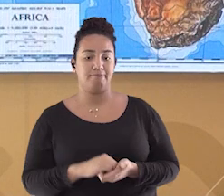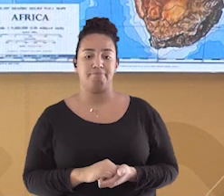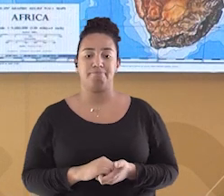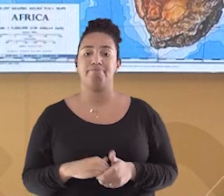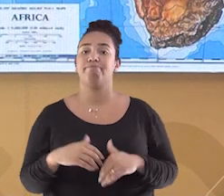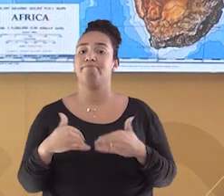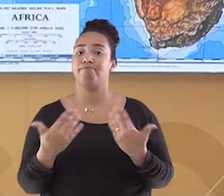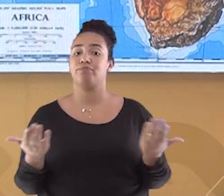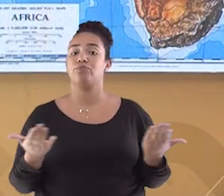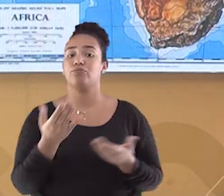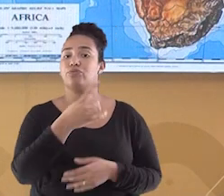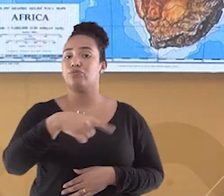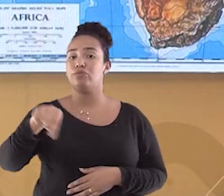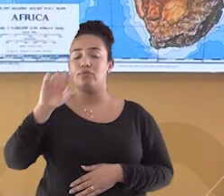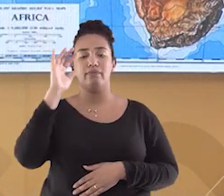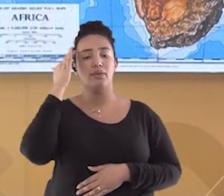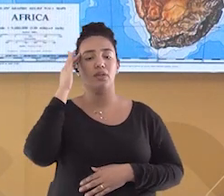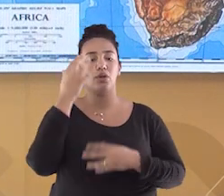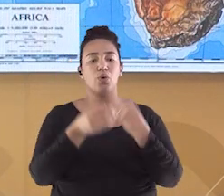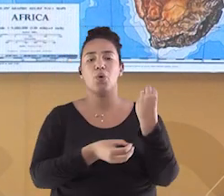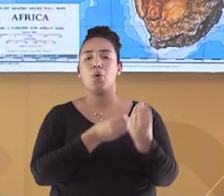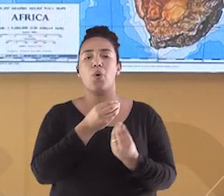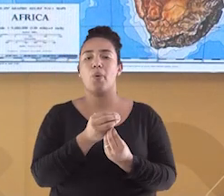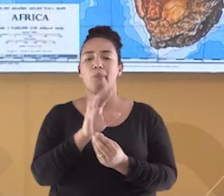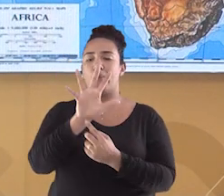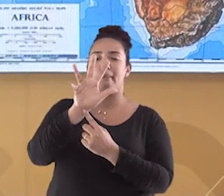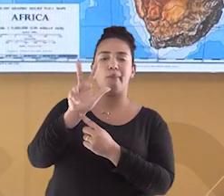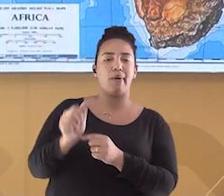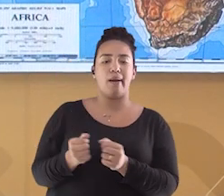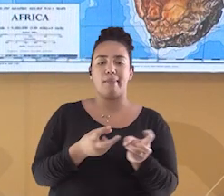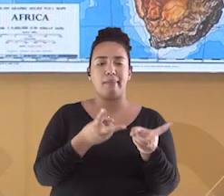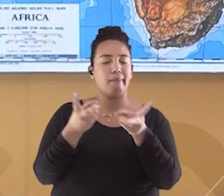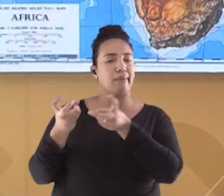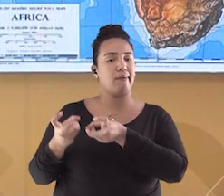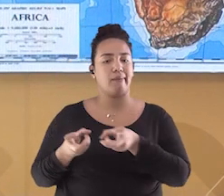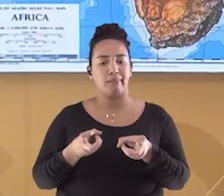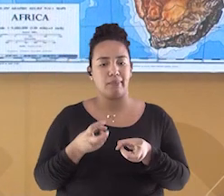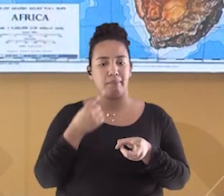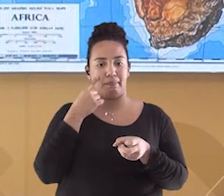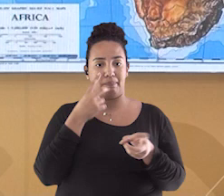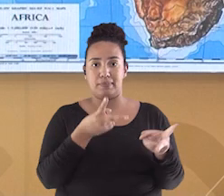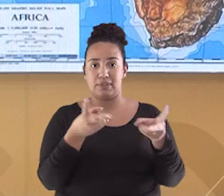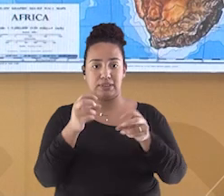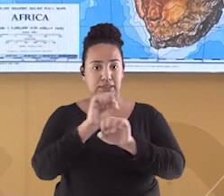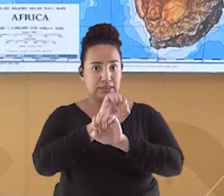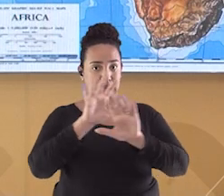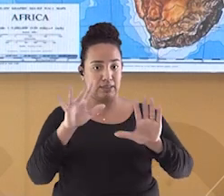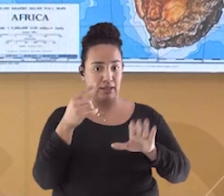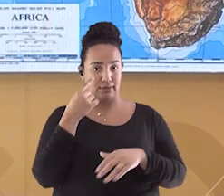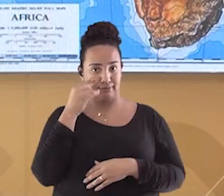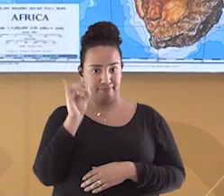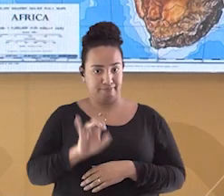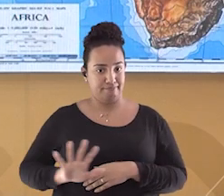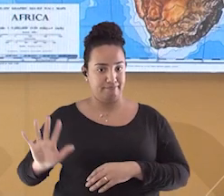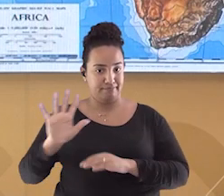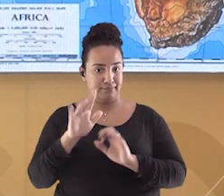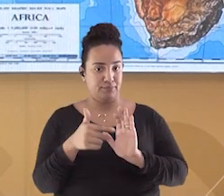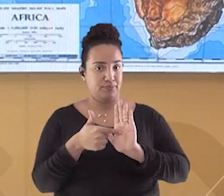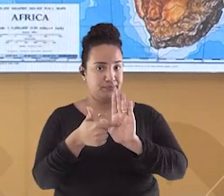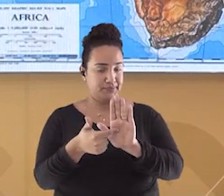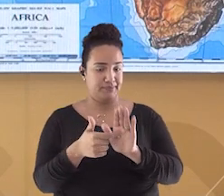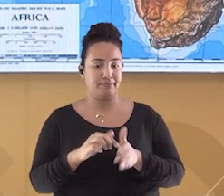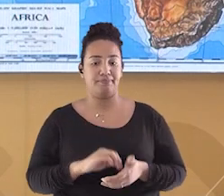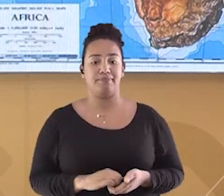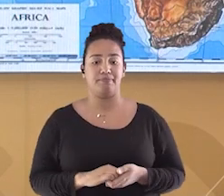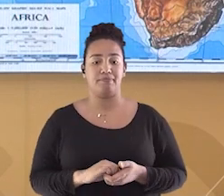entender melhor como esses mapas são na prática, identificando e visualizando eles aqui na tela.